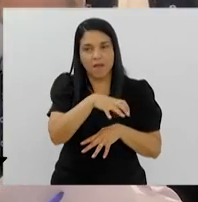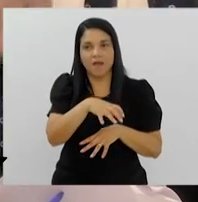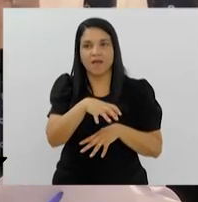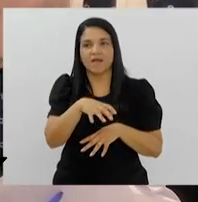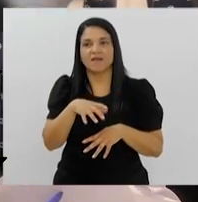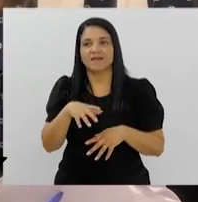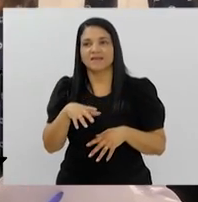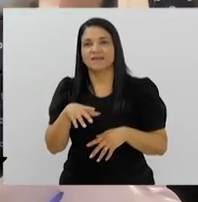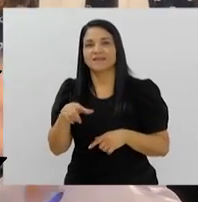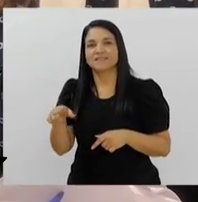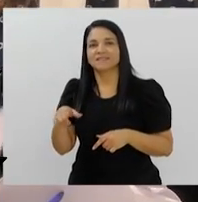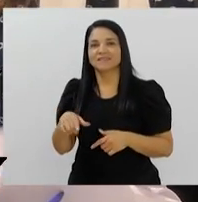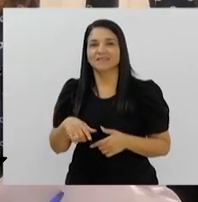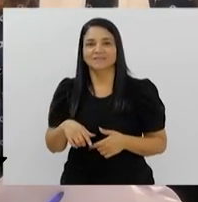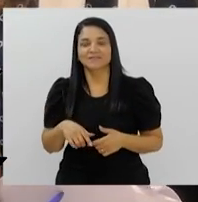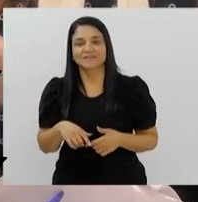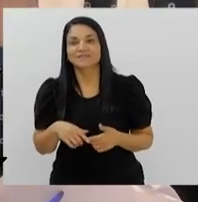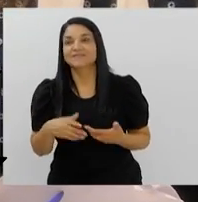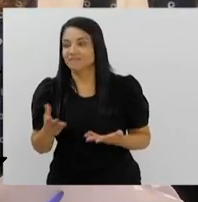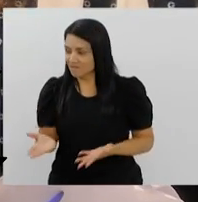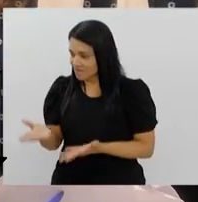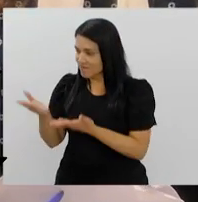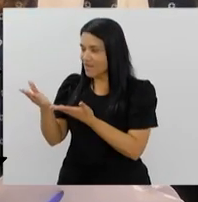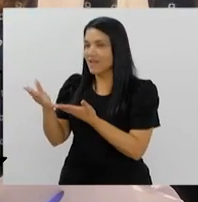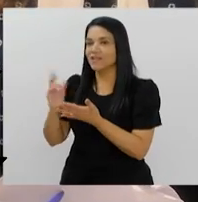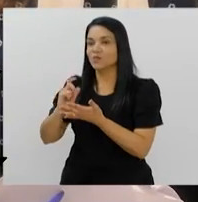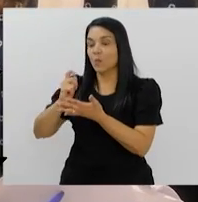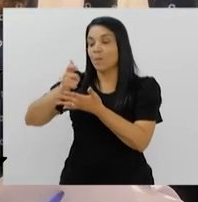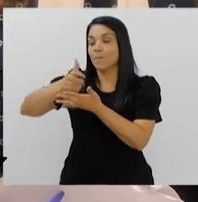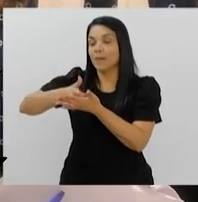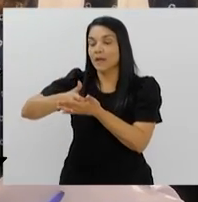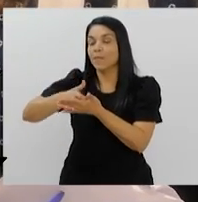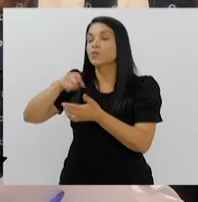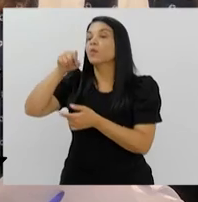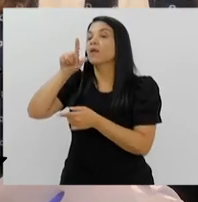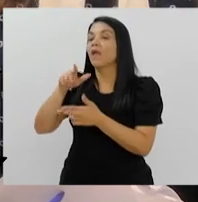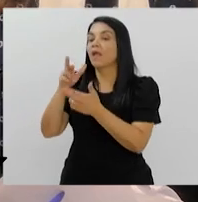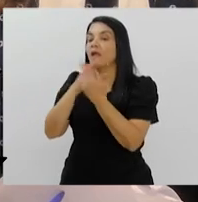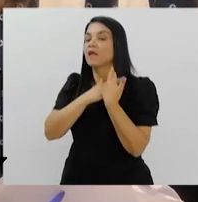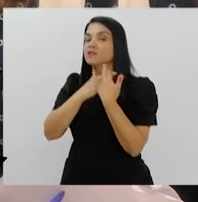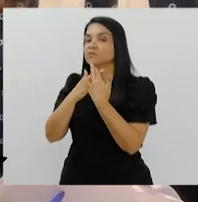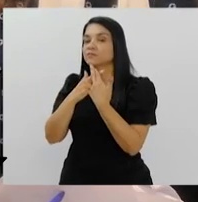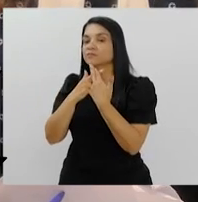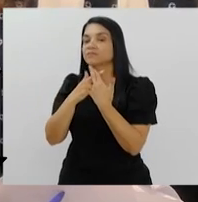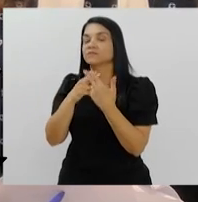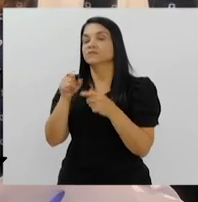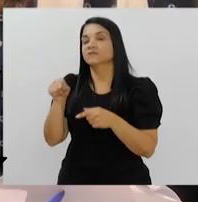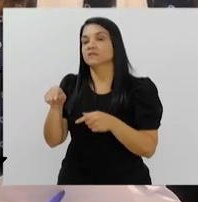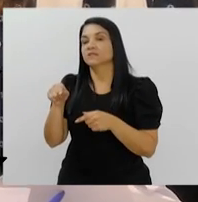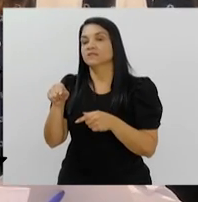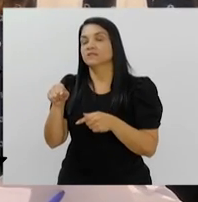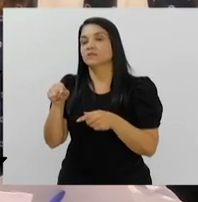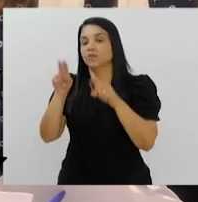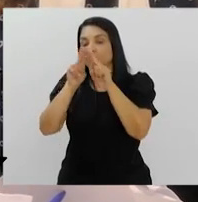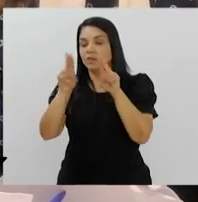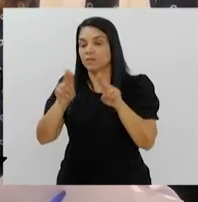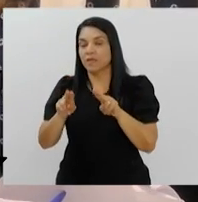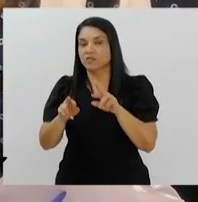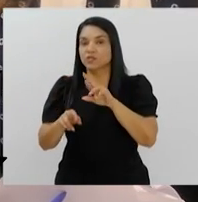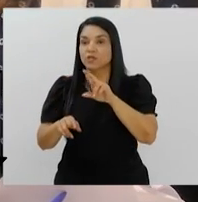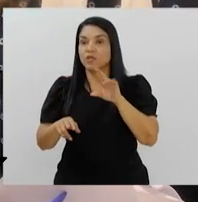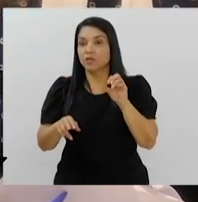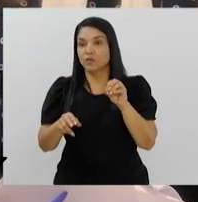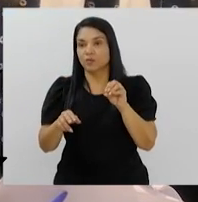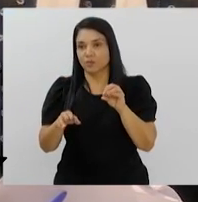Buzz laid Fala aí agora do pagamento Quem é responsável pelo pagamento dos casos da Unimed de Rio